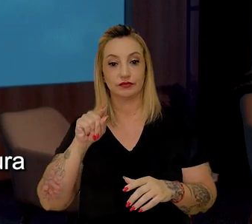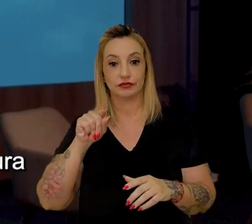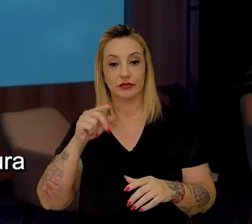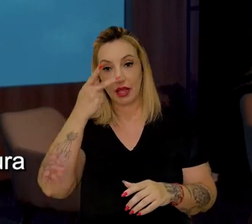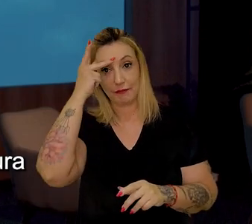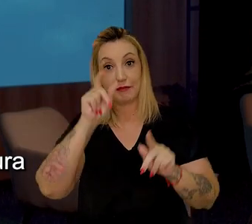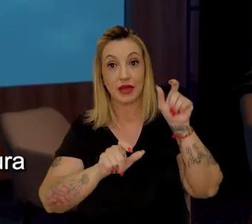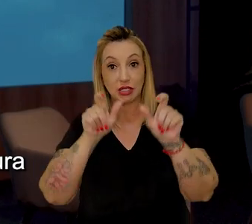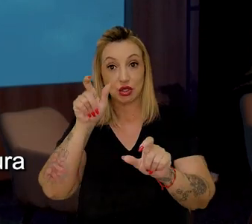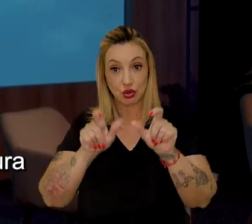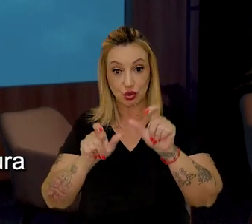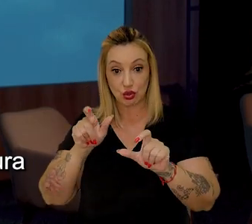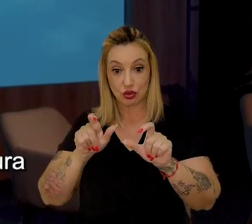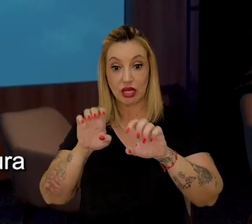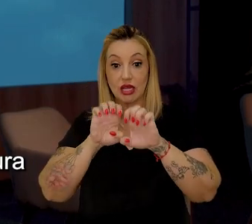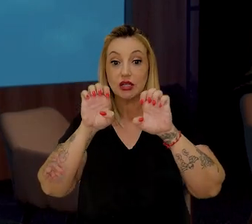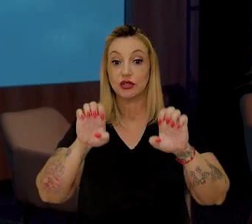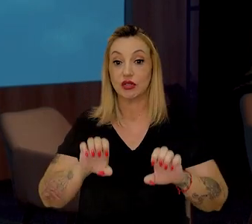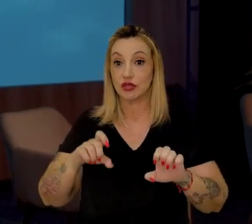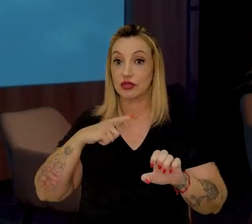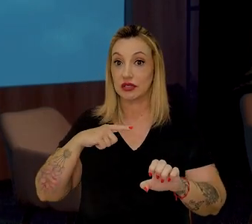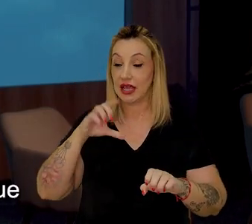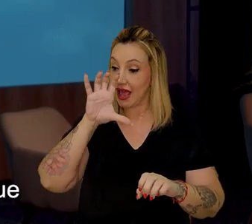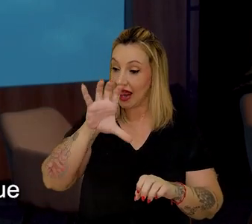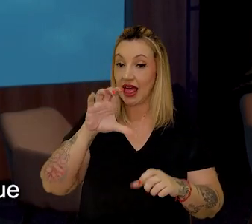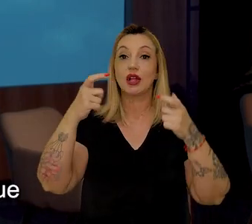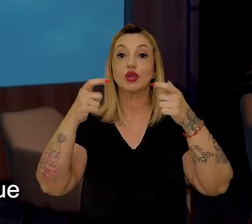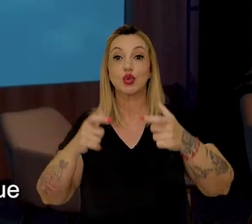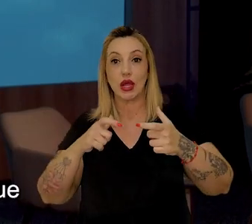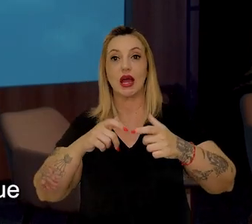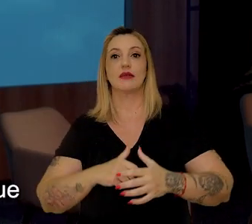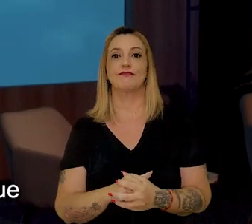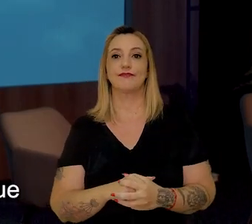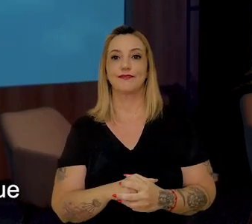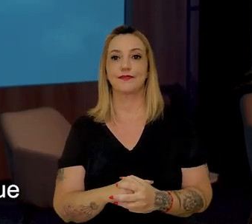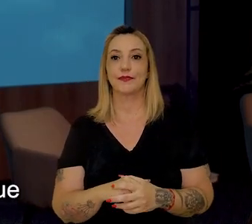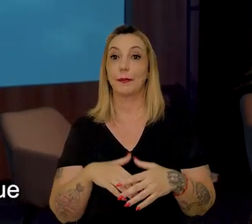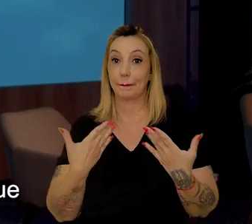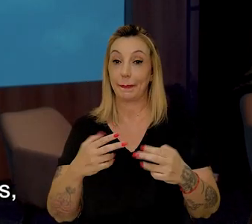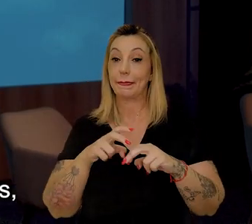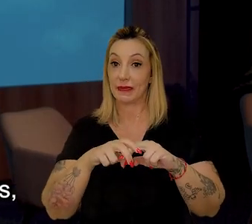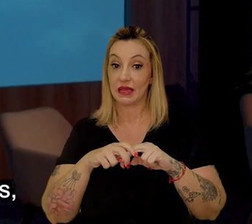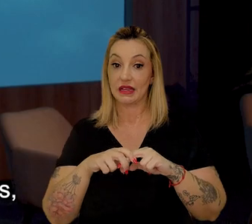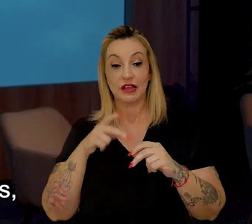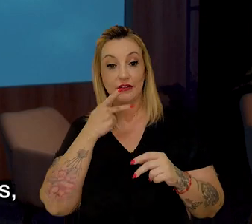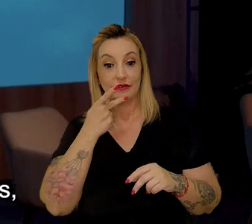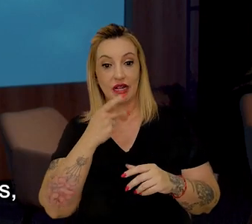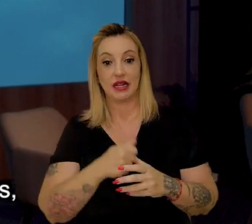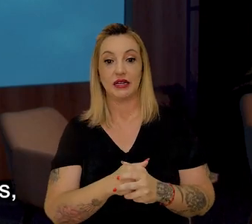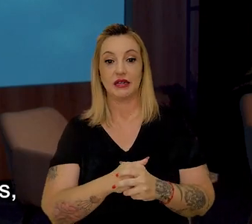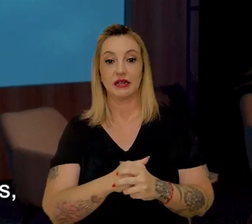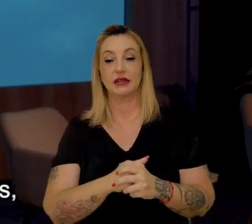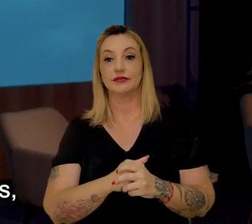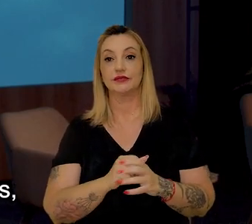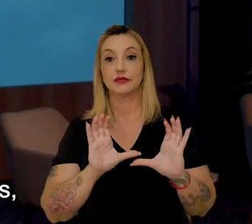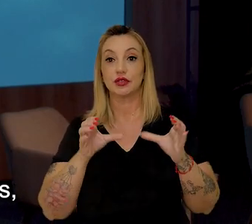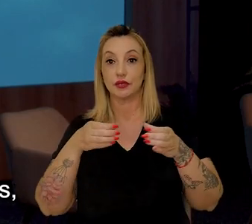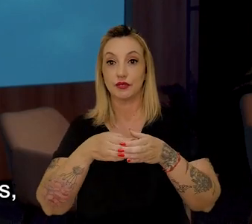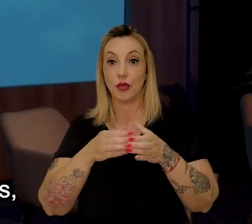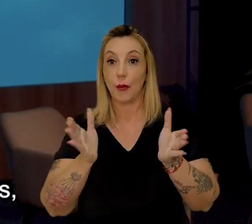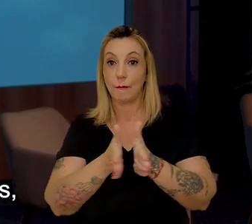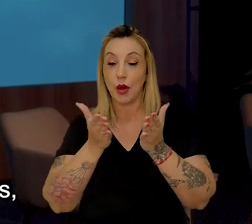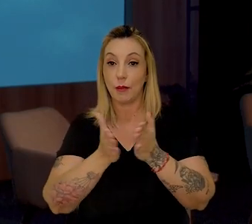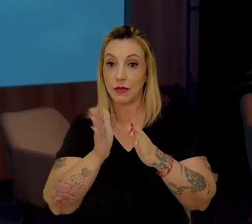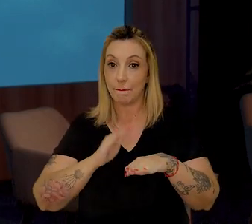pessoas e da infraestrutura que você tem lá então Eh por isso que a gente diz que né que eh as comunidades